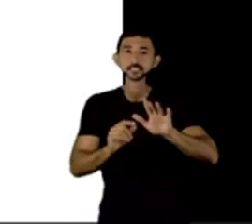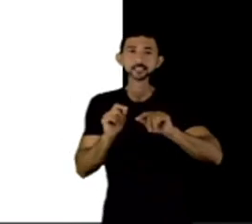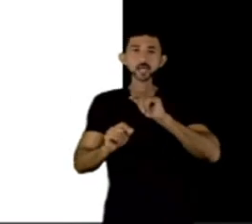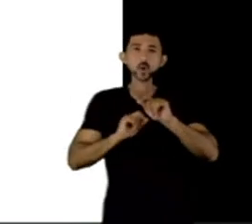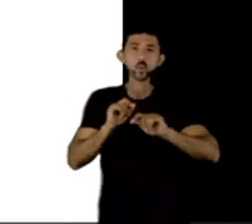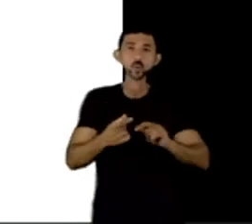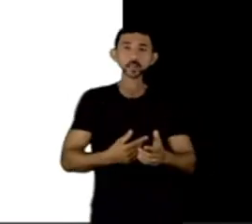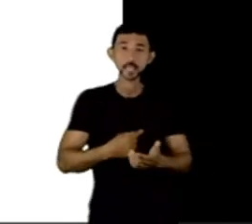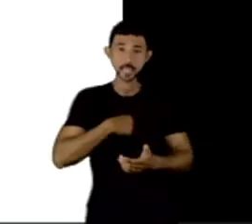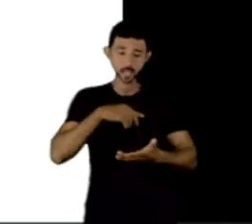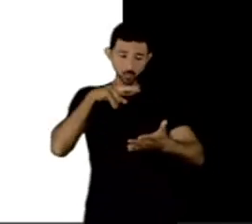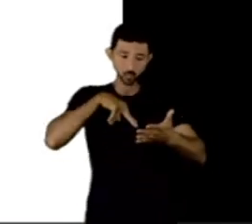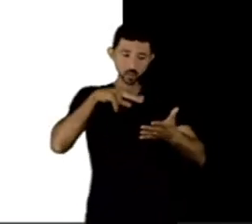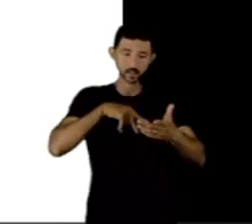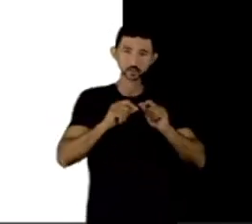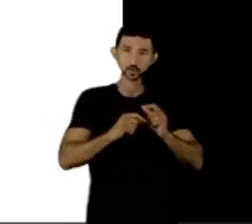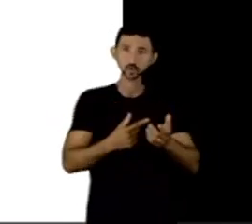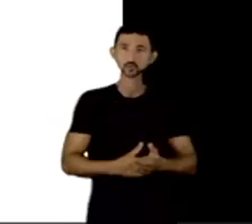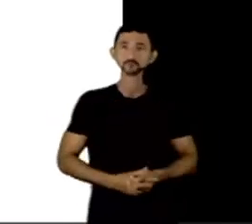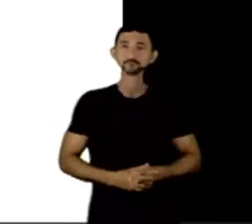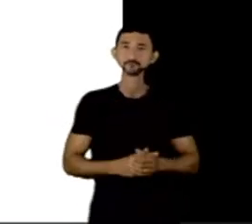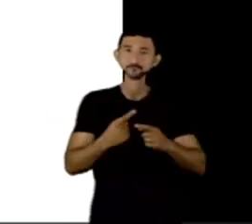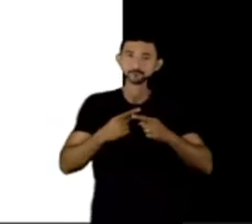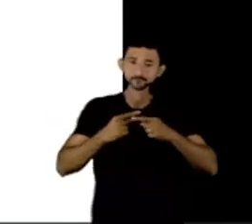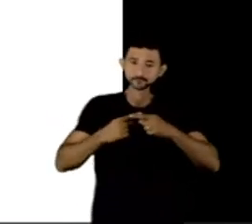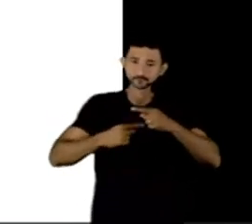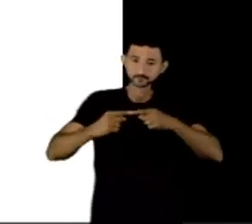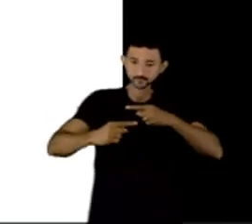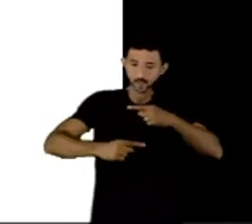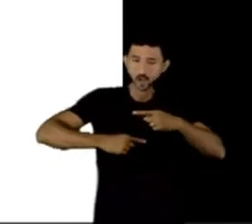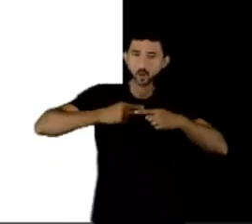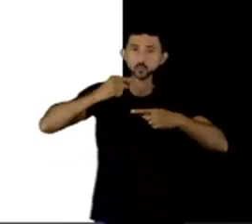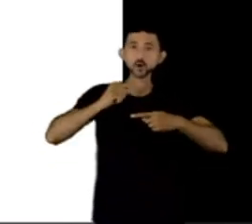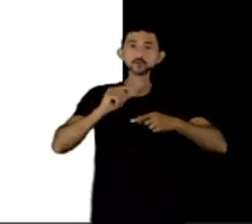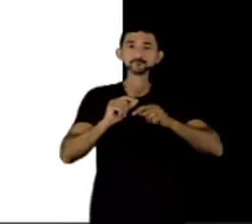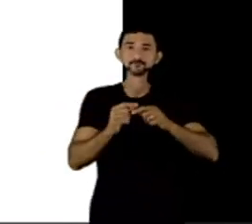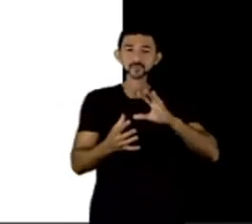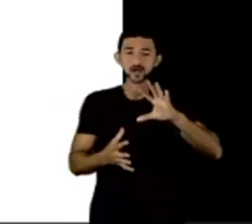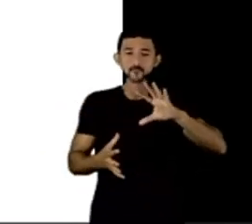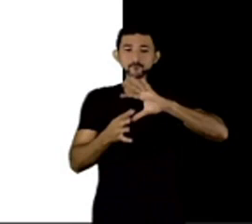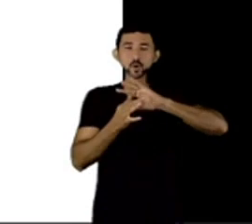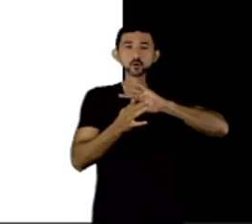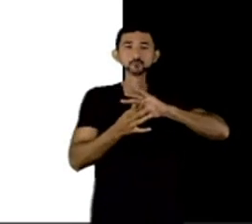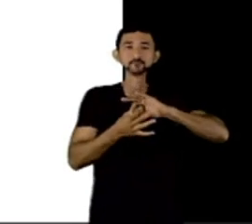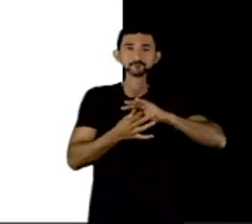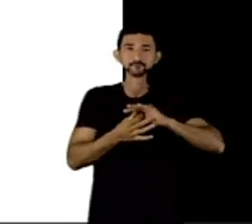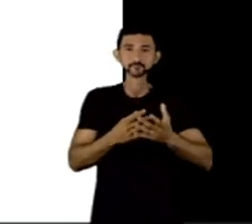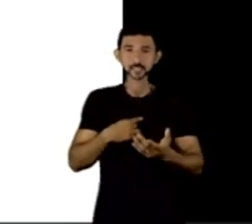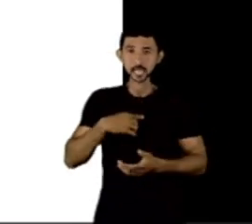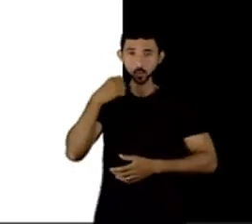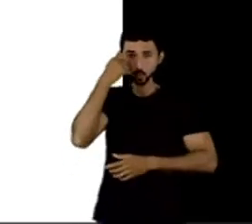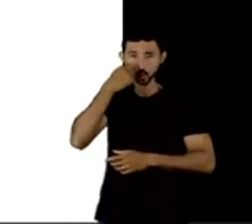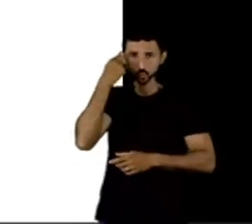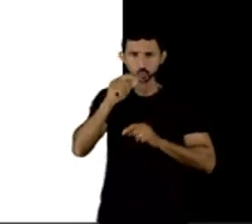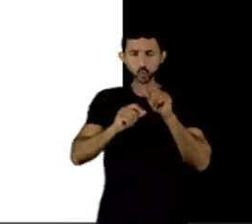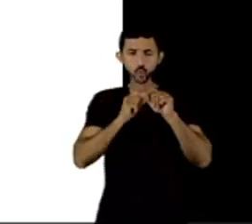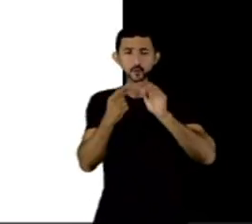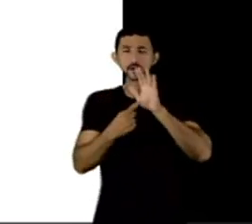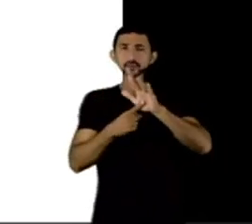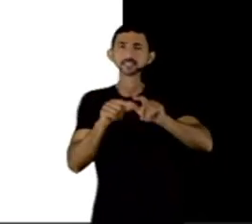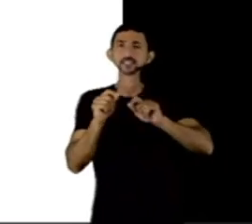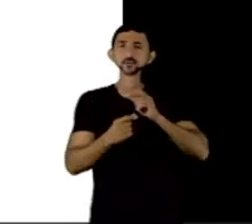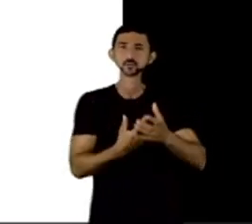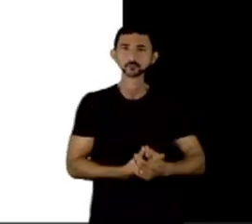mim, leitor, a voz de uma outra pessoa. Como que eu, autor do texto, apresento essa